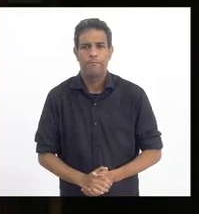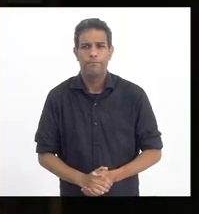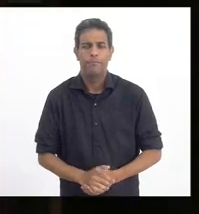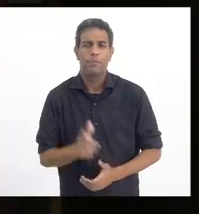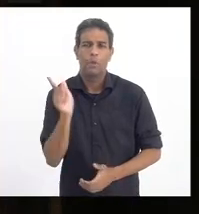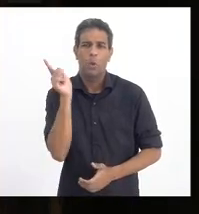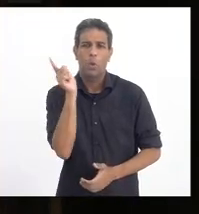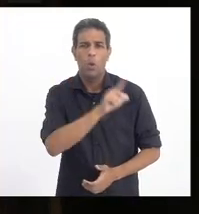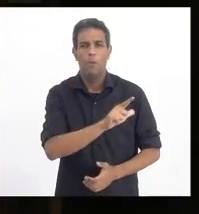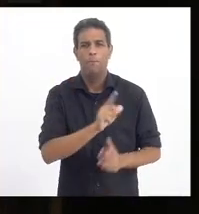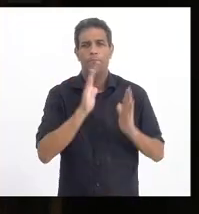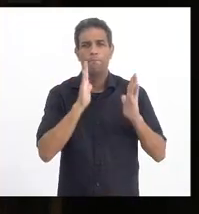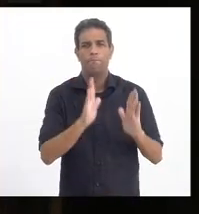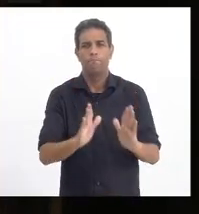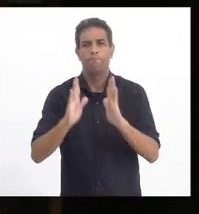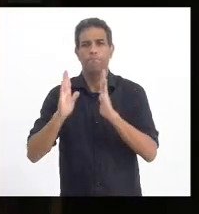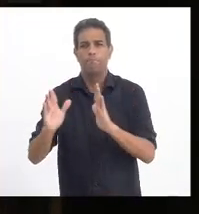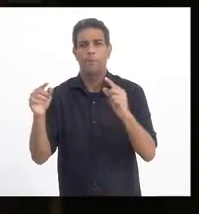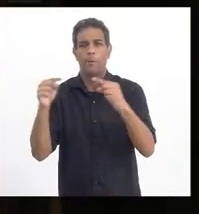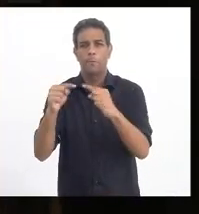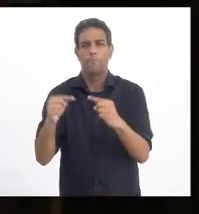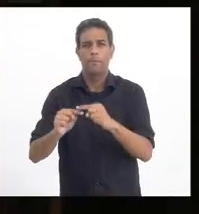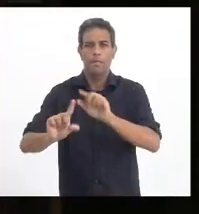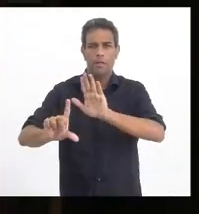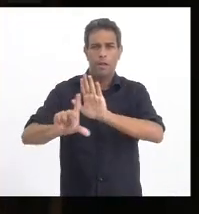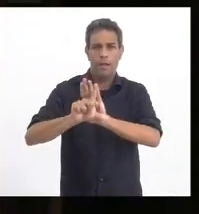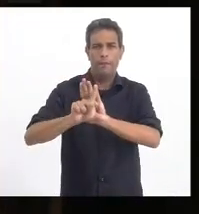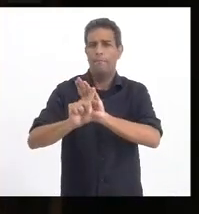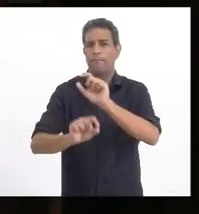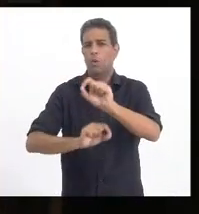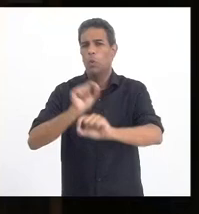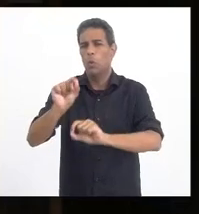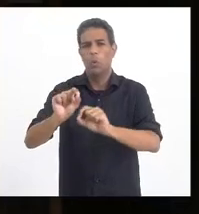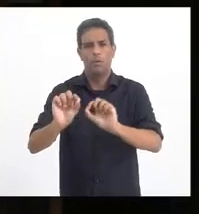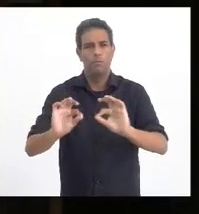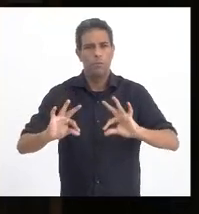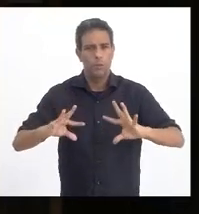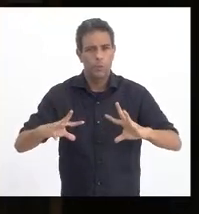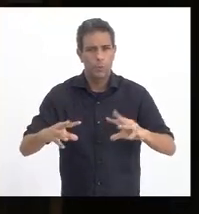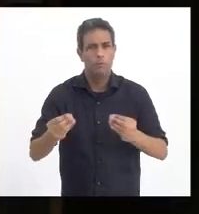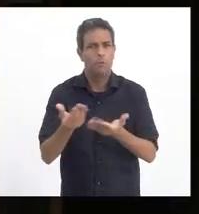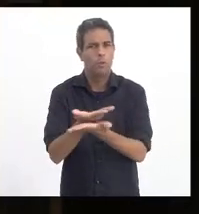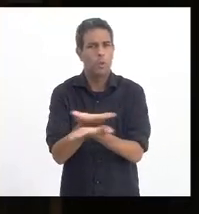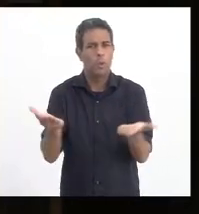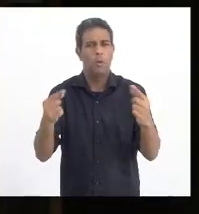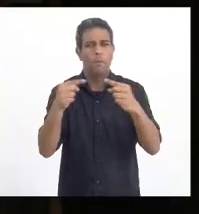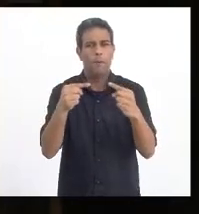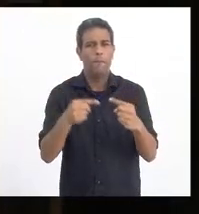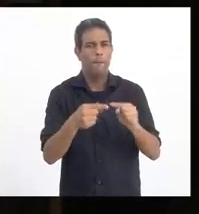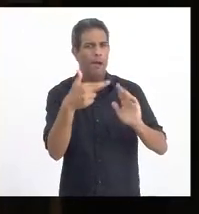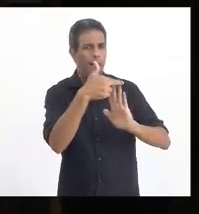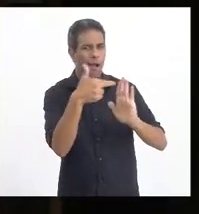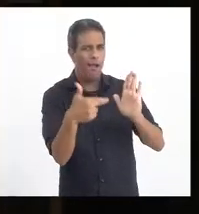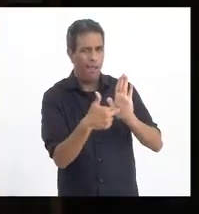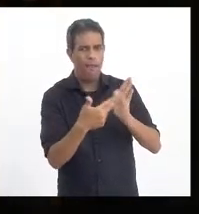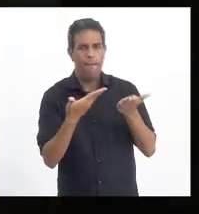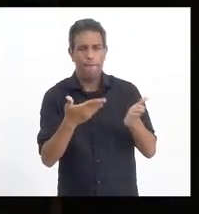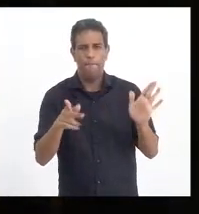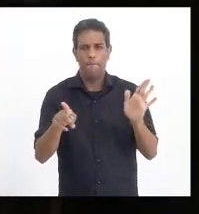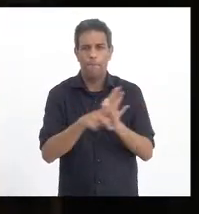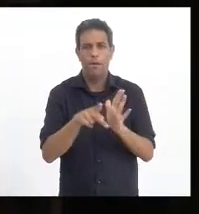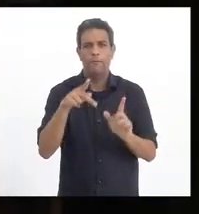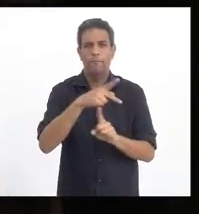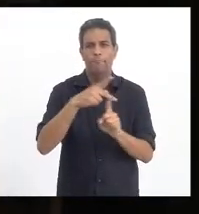conseguimos colocar aqui no corpo da lei é a questão da beneficiária sua habilitação nas regras de pensão militar